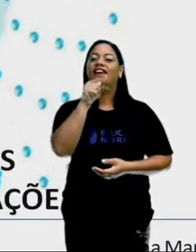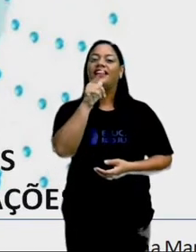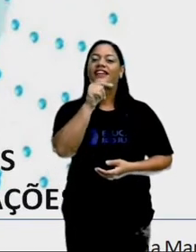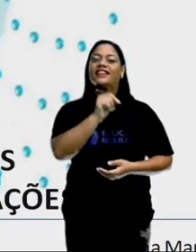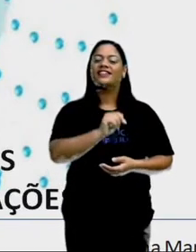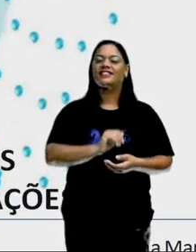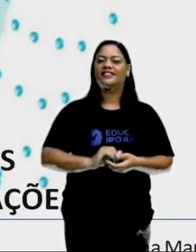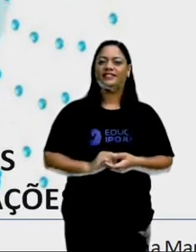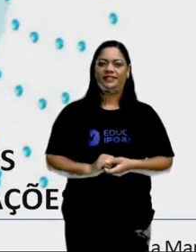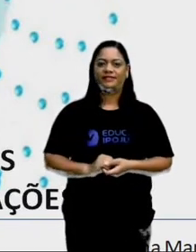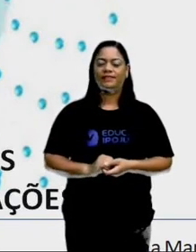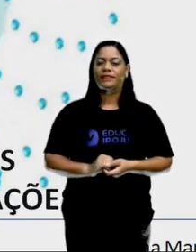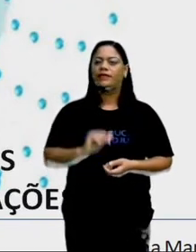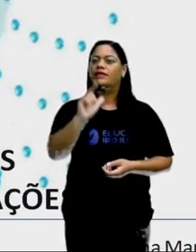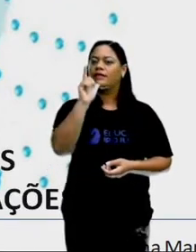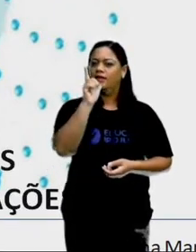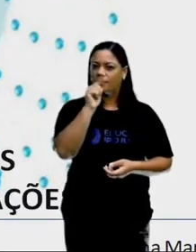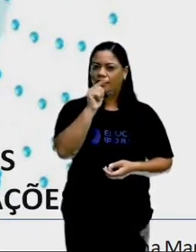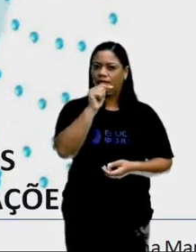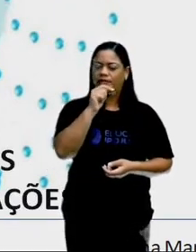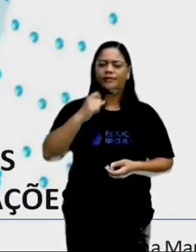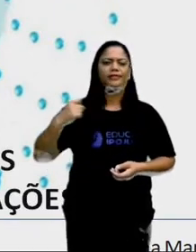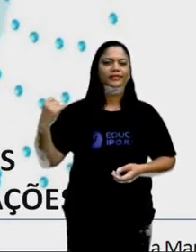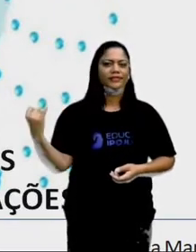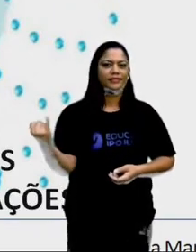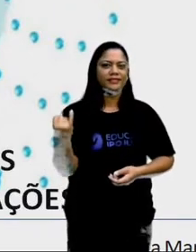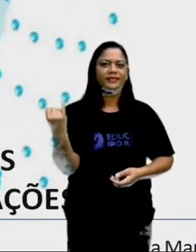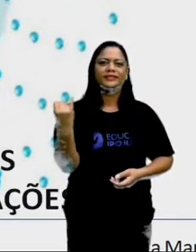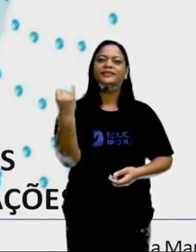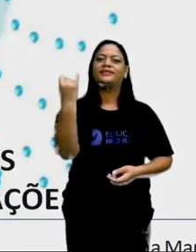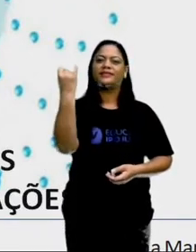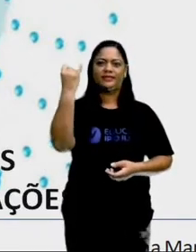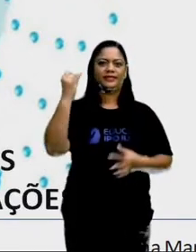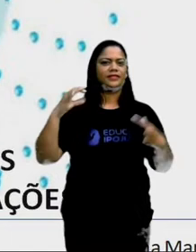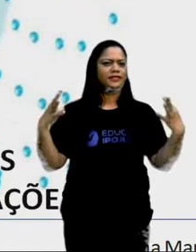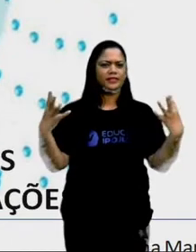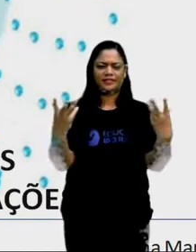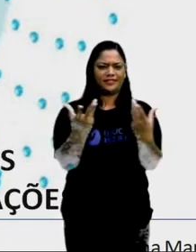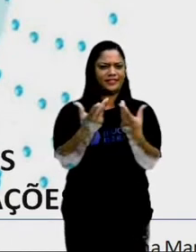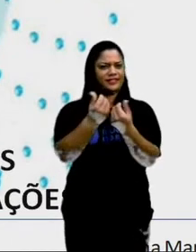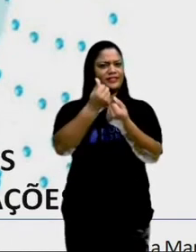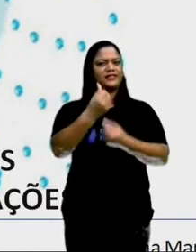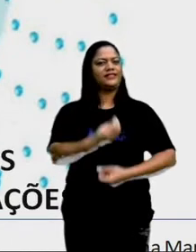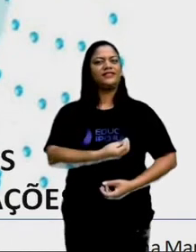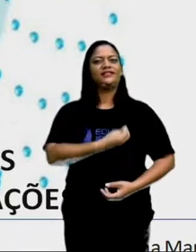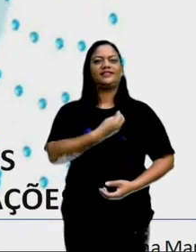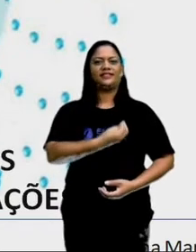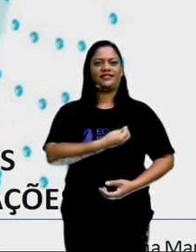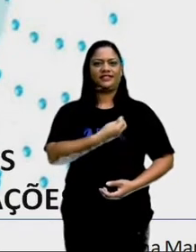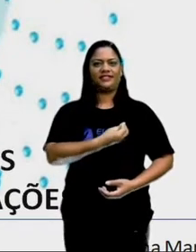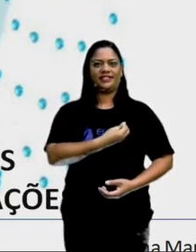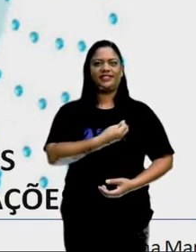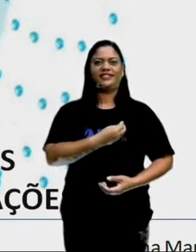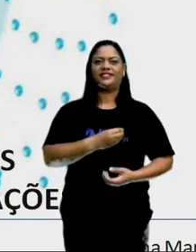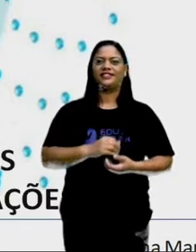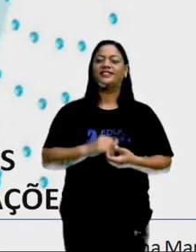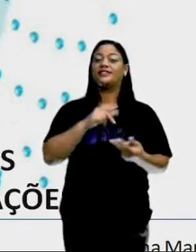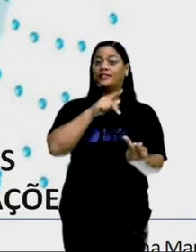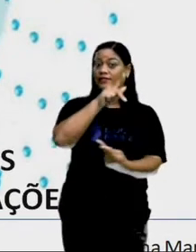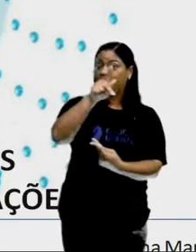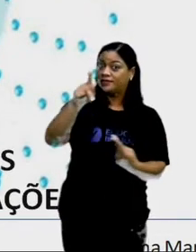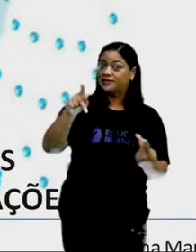água. A água é muito importante para todos os seres vivos.